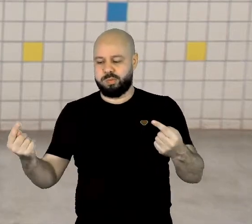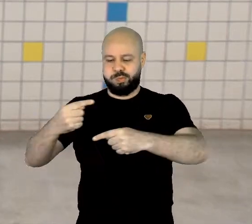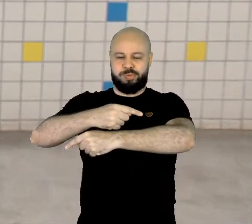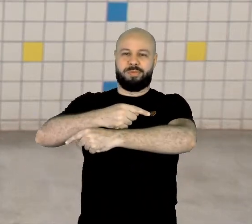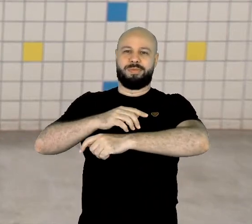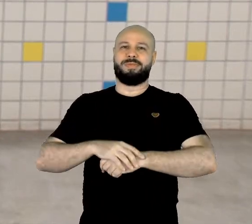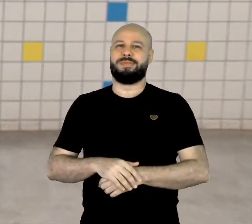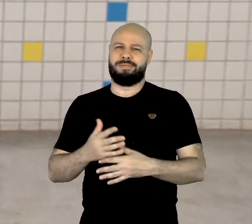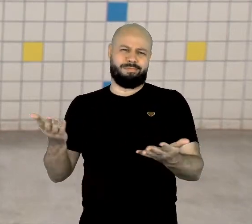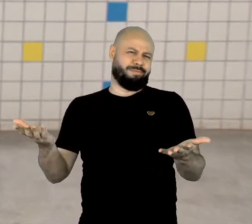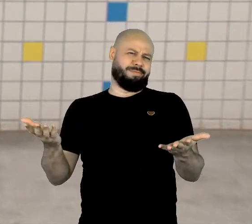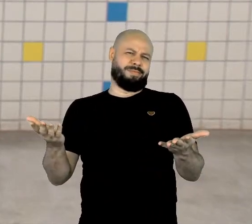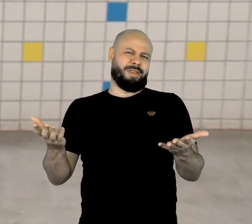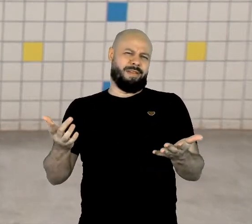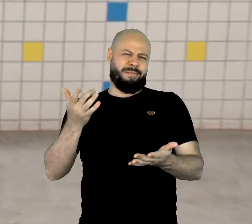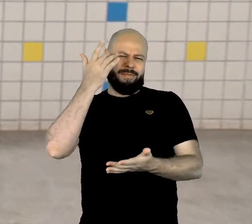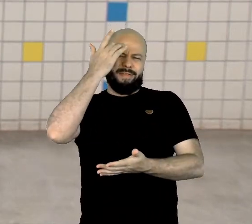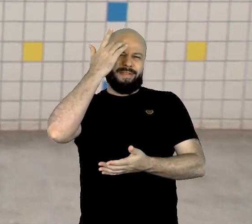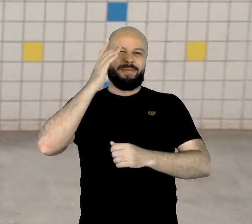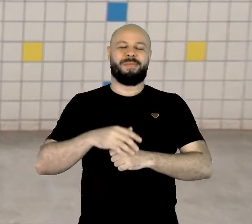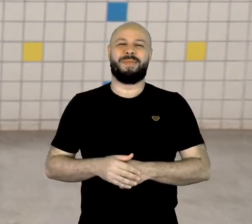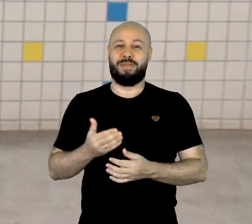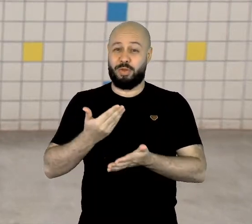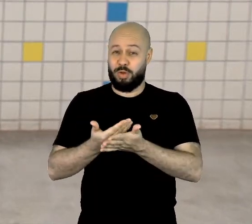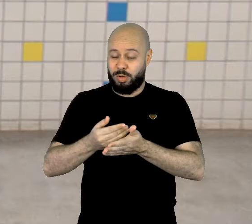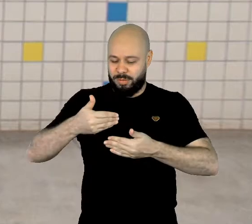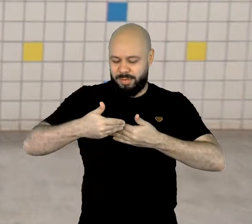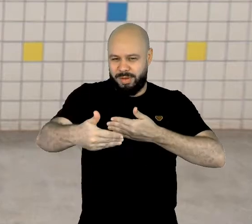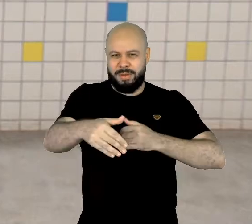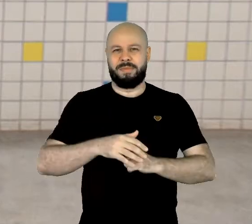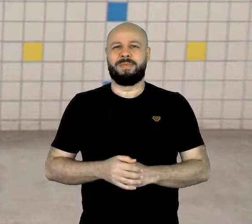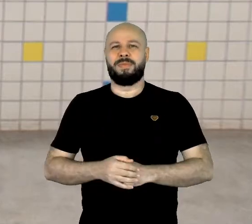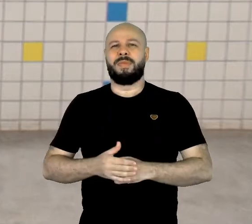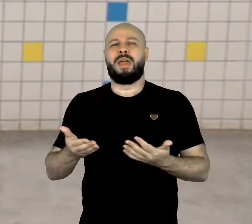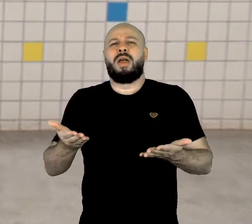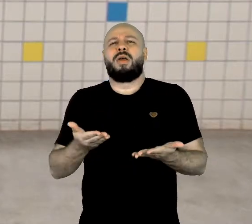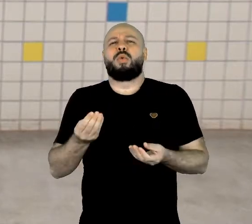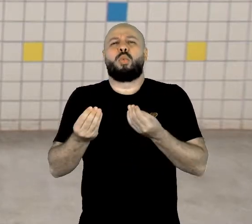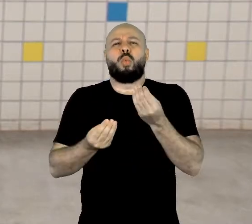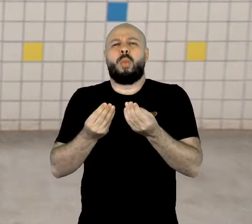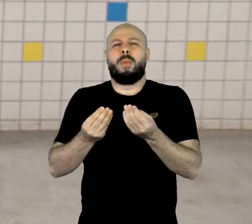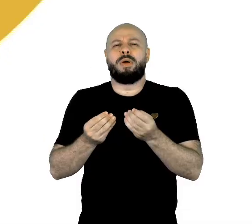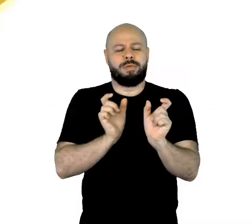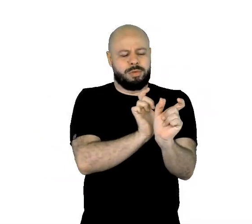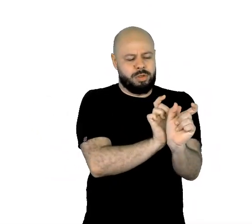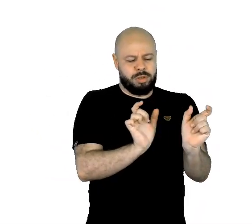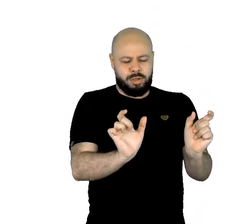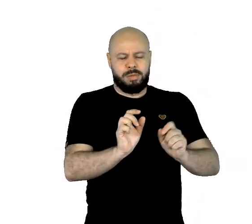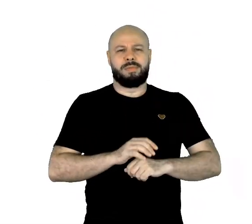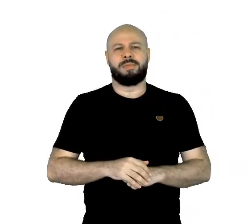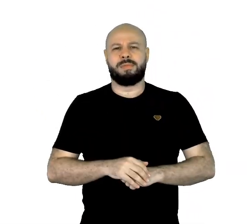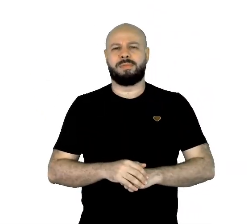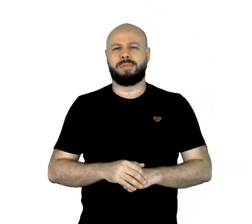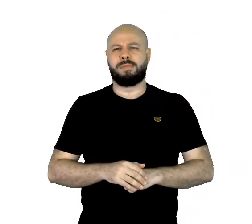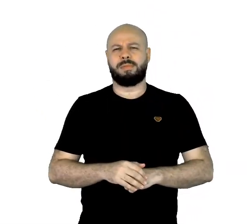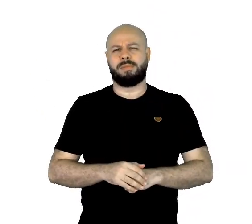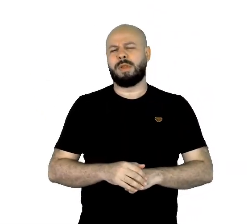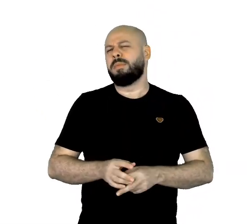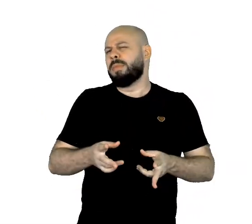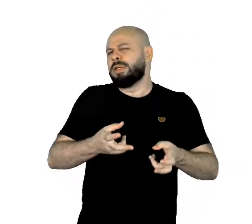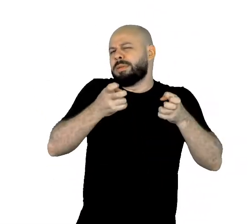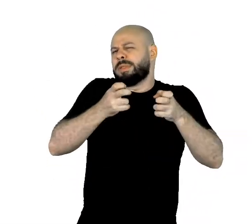não é? Então vamos continuar os nossos estudos. Vamos estudar um pouquinho agora os sinônimos. Vamos observar.